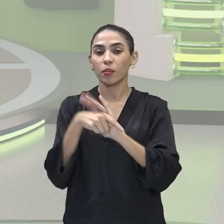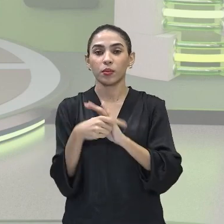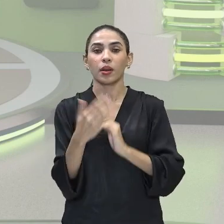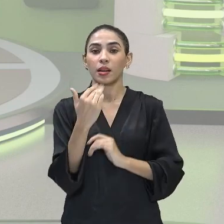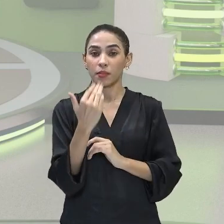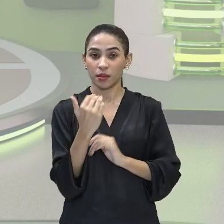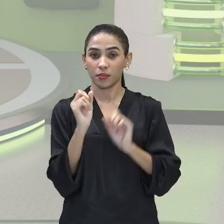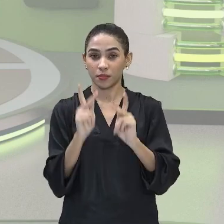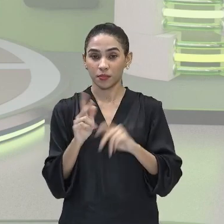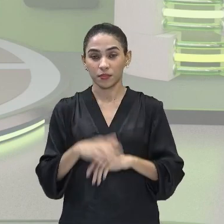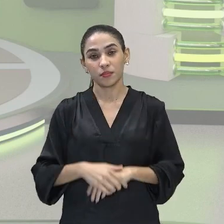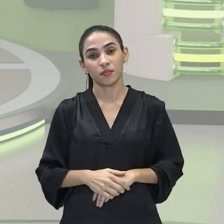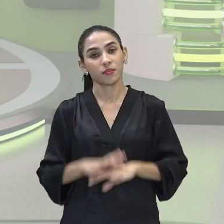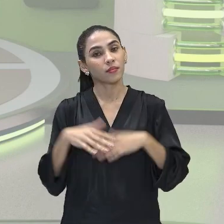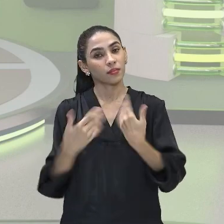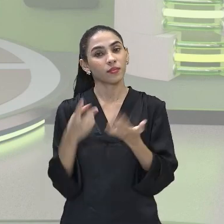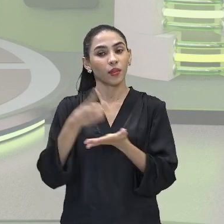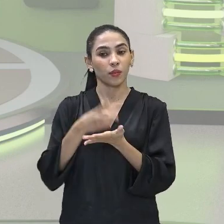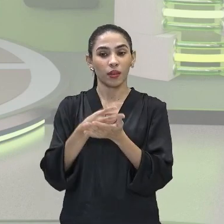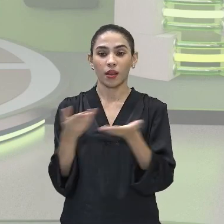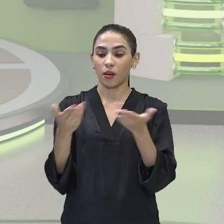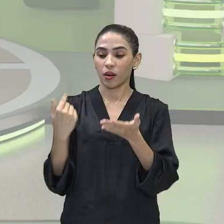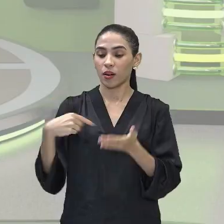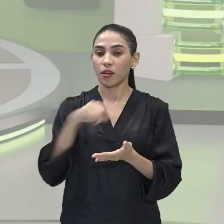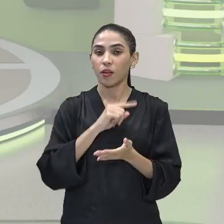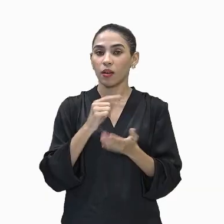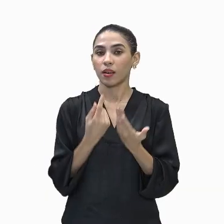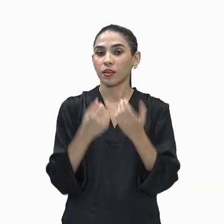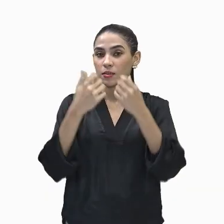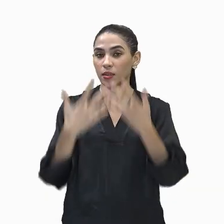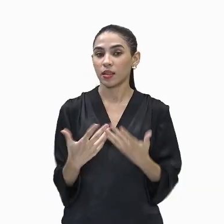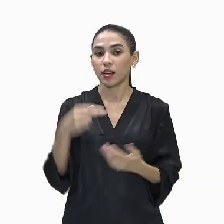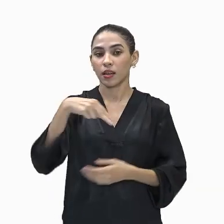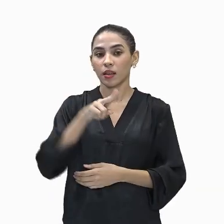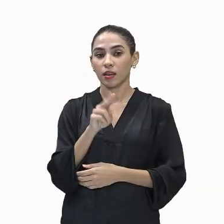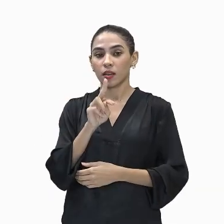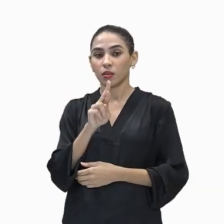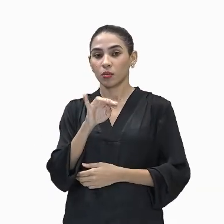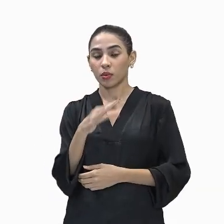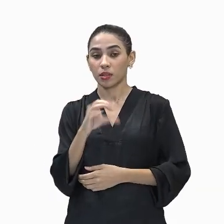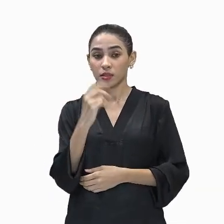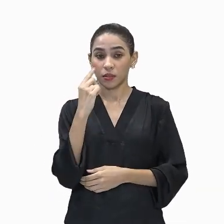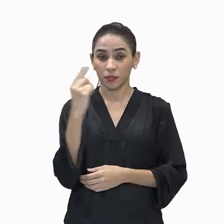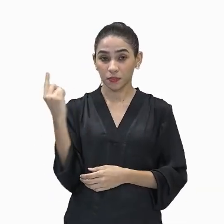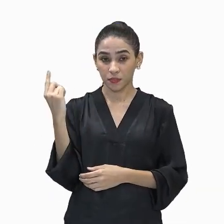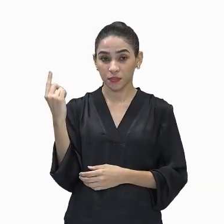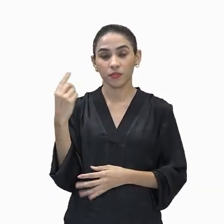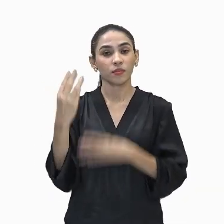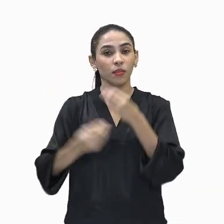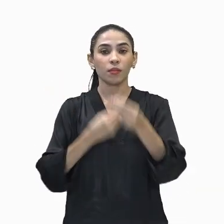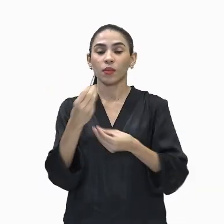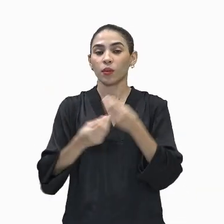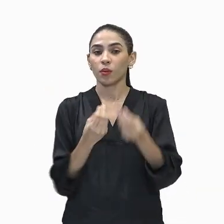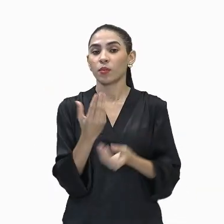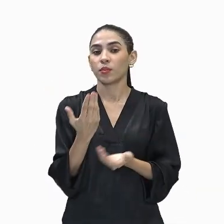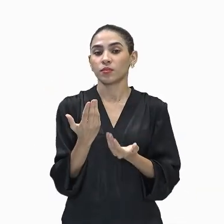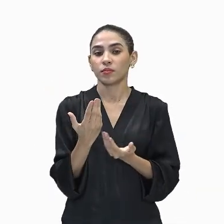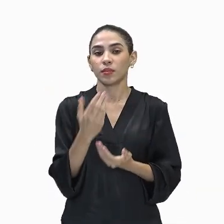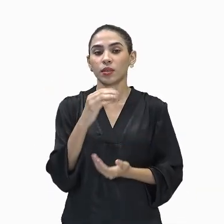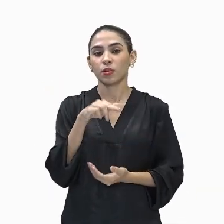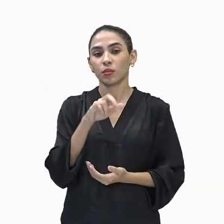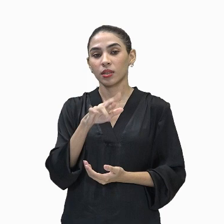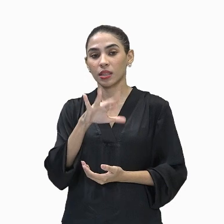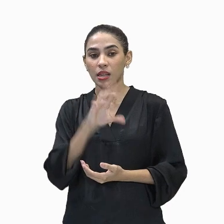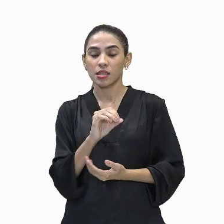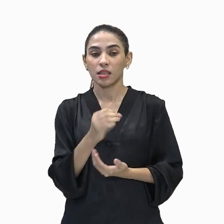nutrientes, né? E para a gente continuar, a gente vai falar um pouquinho sobre a nutrição deles. Como eles vão se nutrir, né? Como